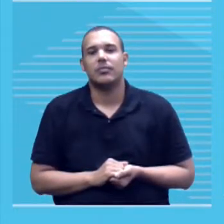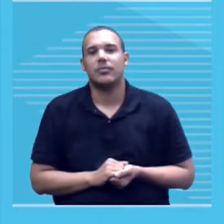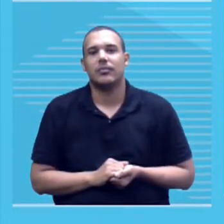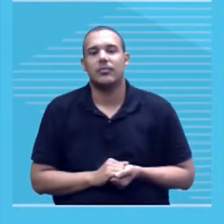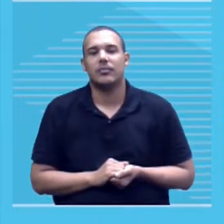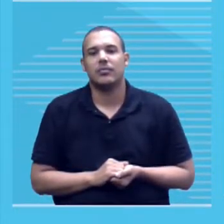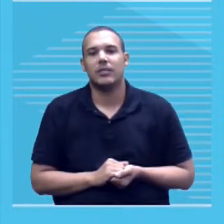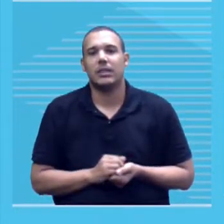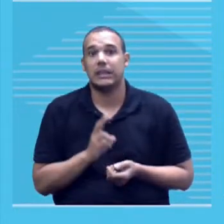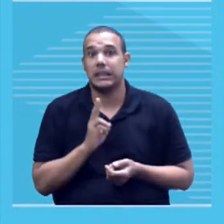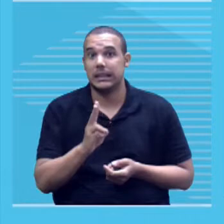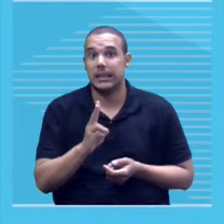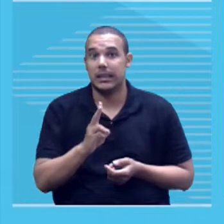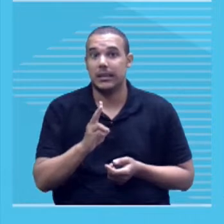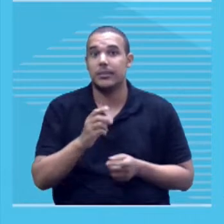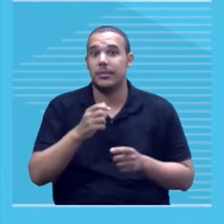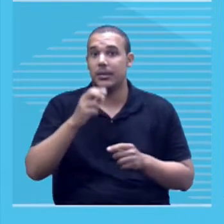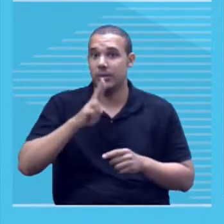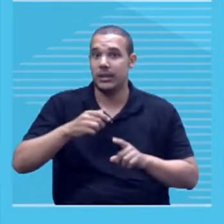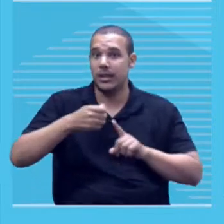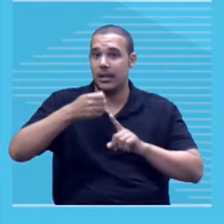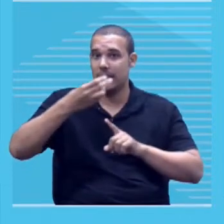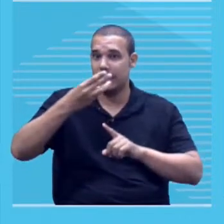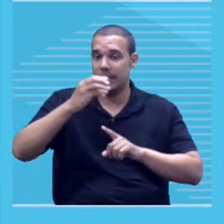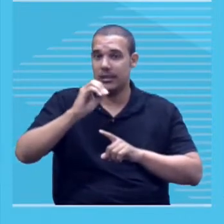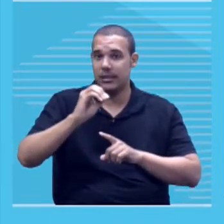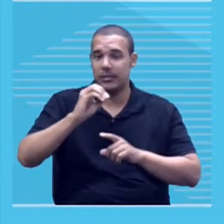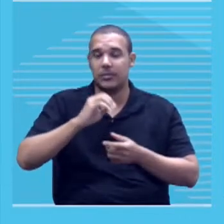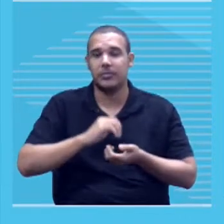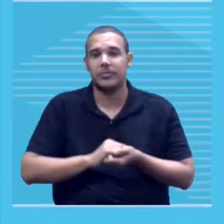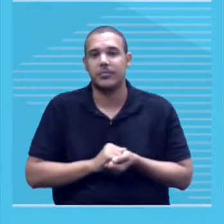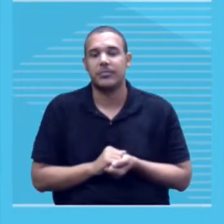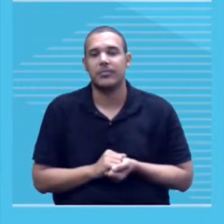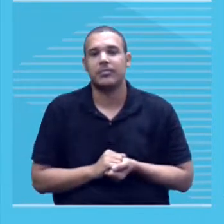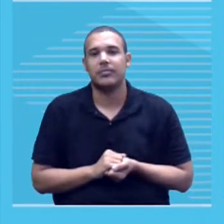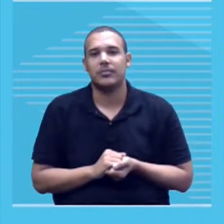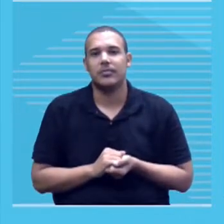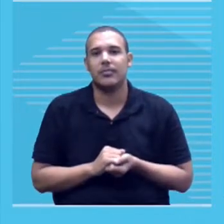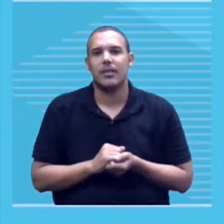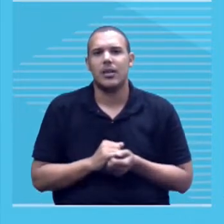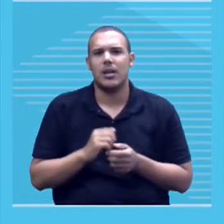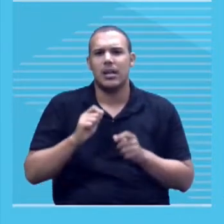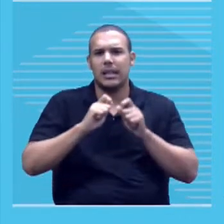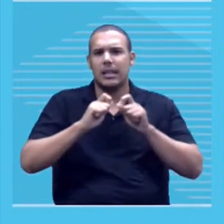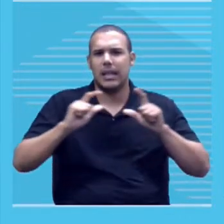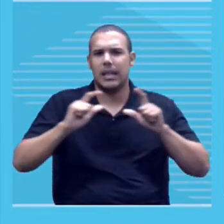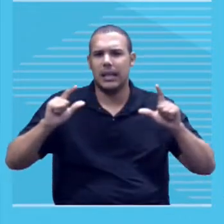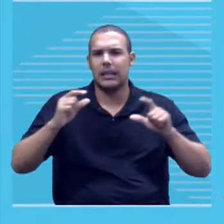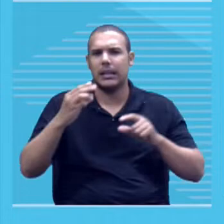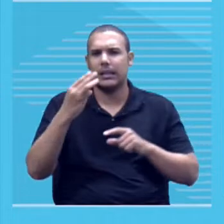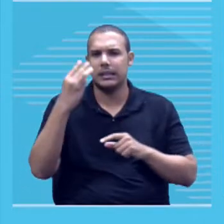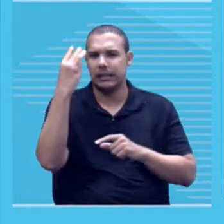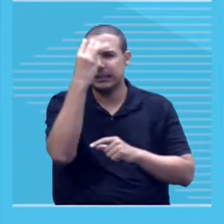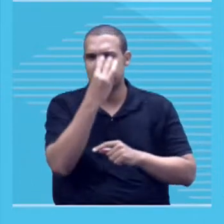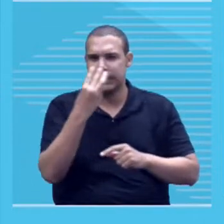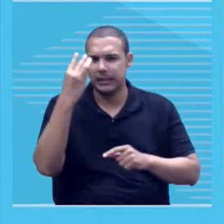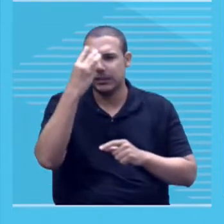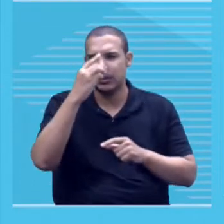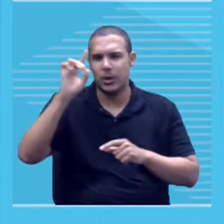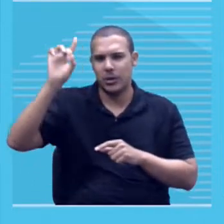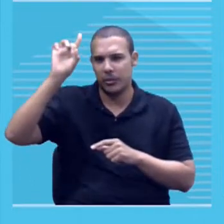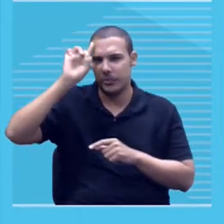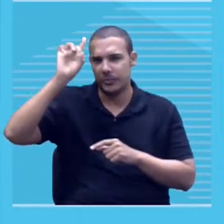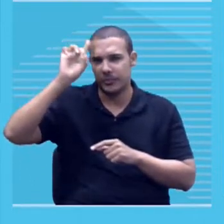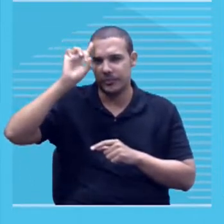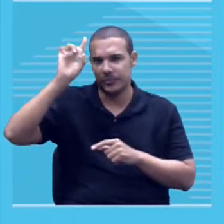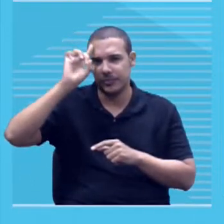os 28. Uso 30, que é o mês matemático. Desse aquecedor ao ficar ligado durante 3 horas todos os dias. Então, a gente já te deu o valor